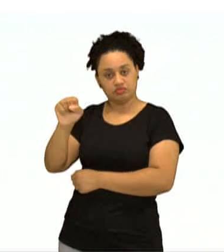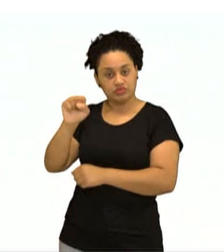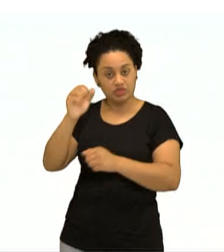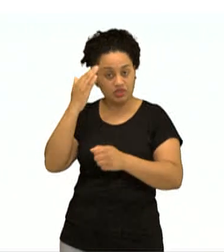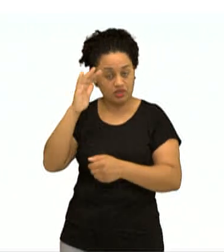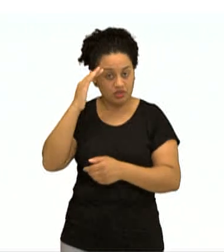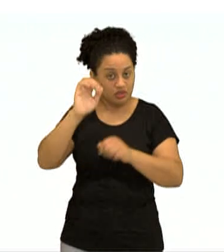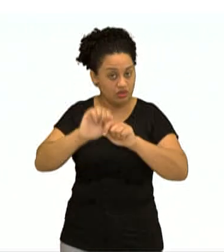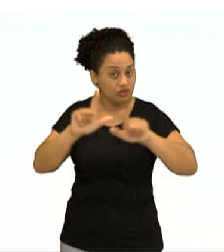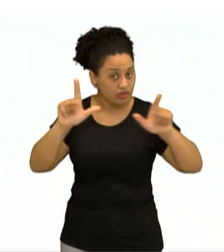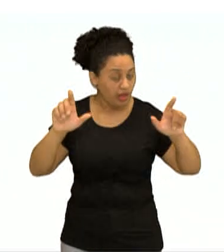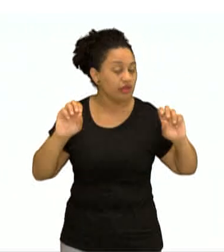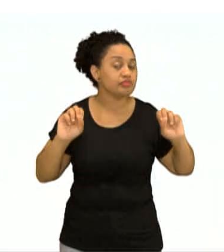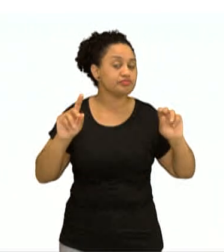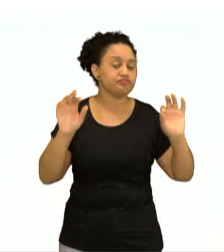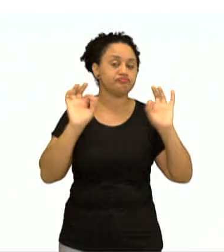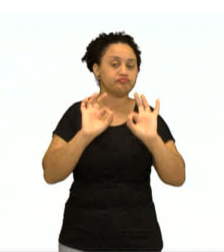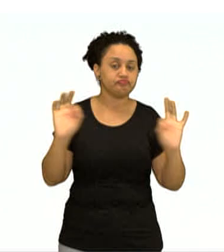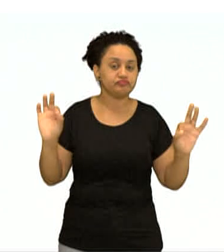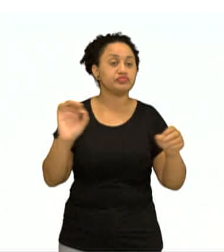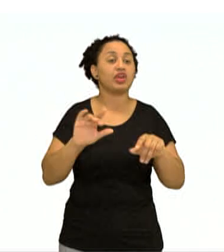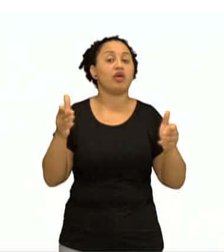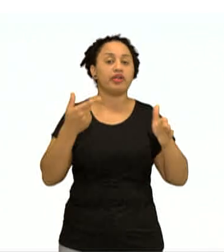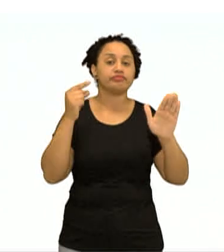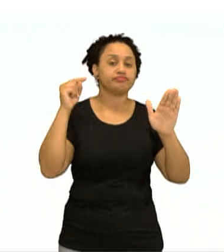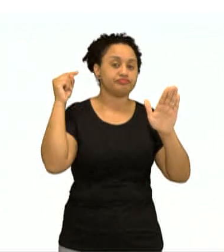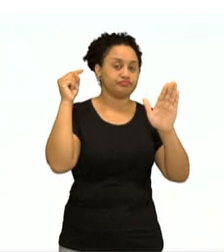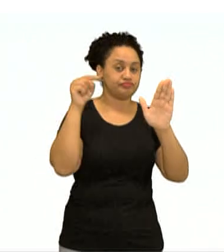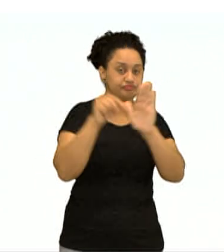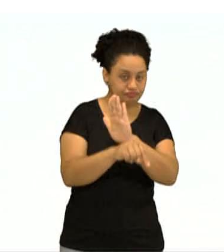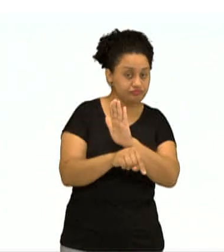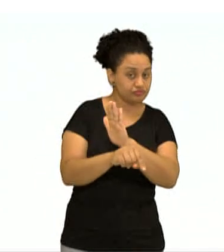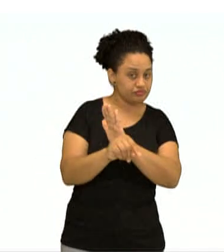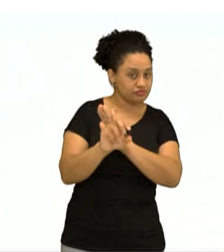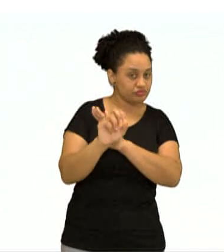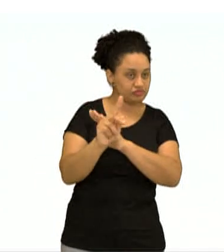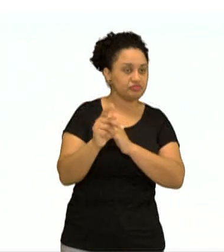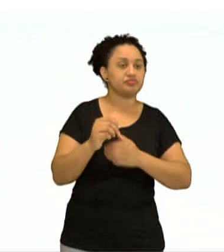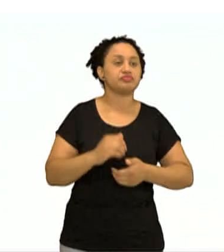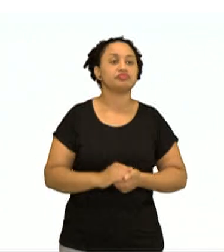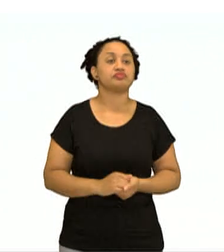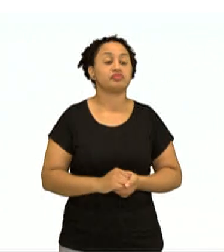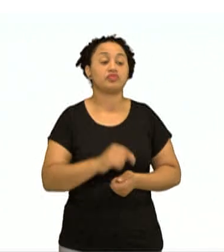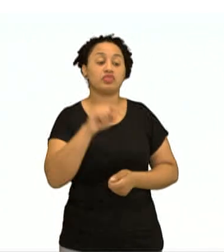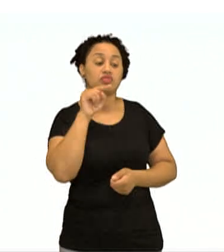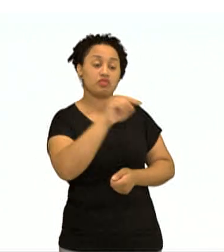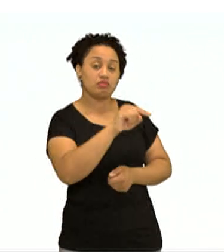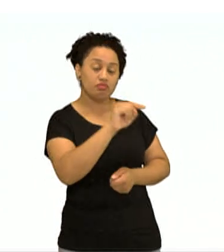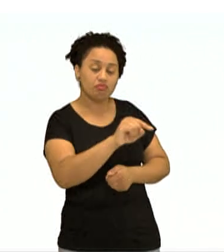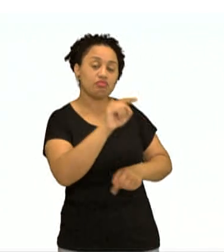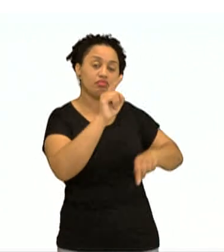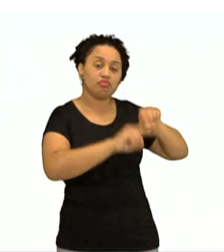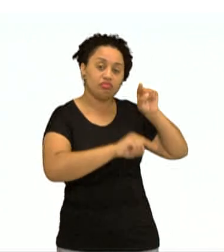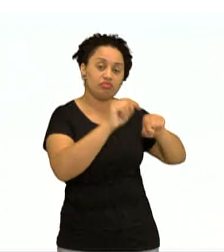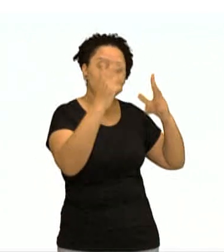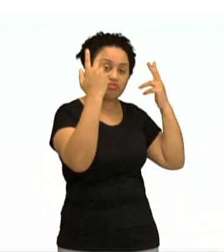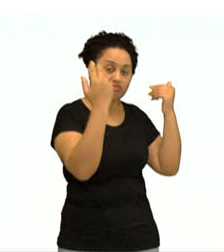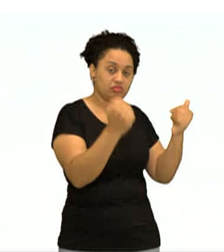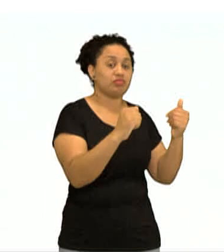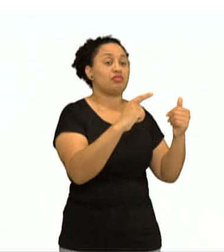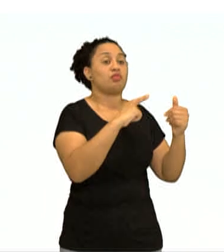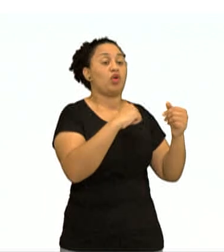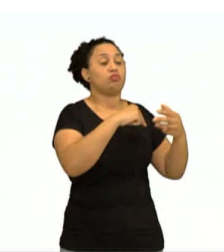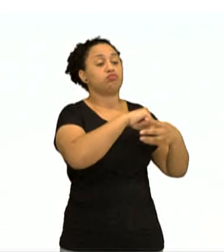claro? Perfeito. Então, vamos avançar mais um pouquinho. Me acompanhe. Os naturais podem ter